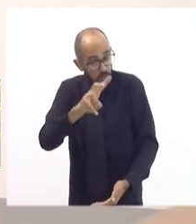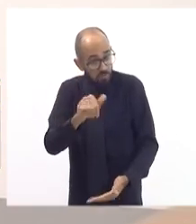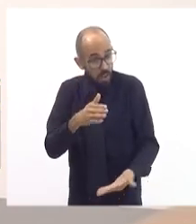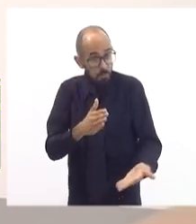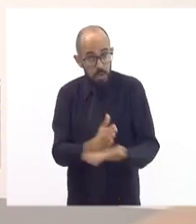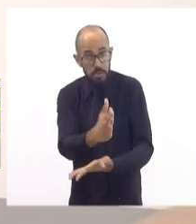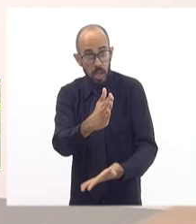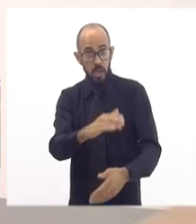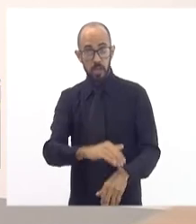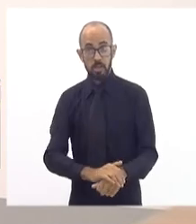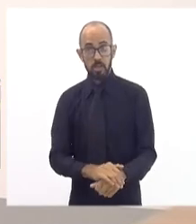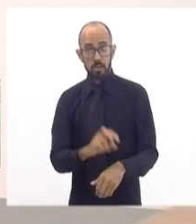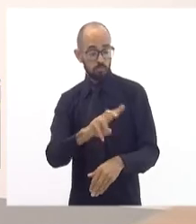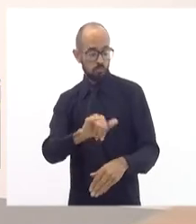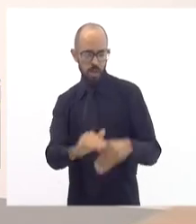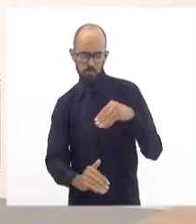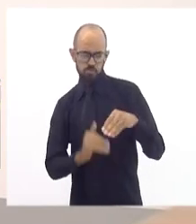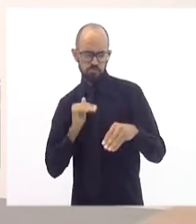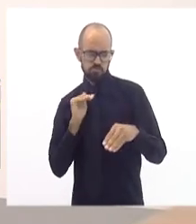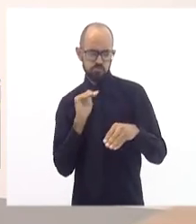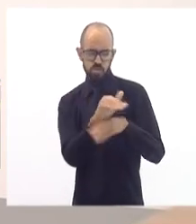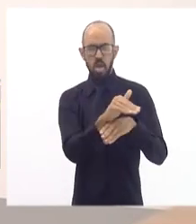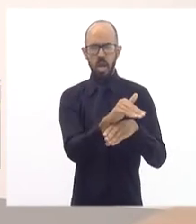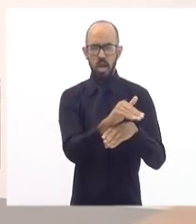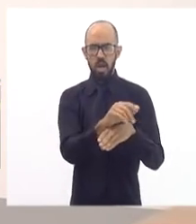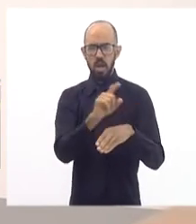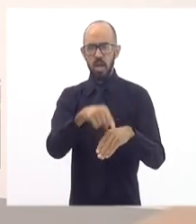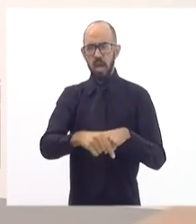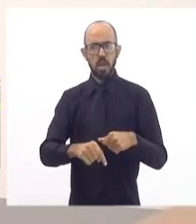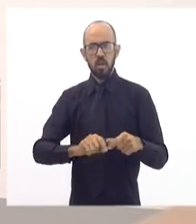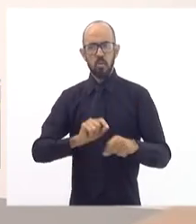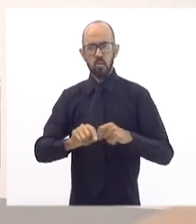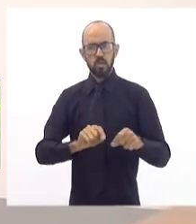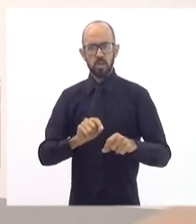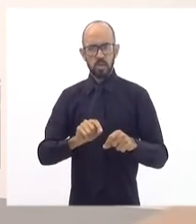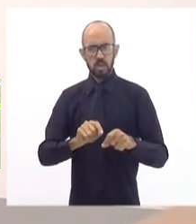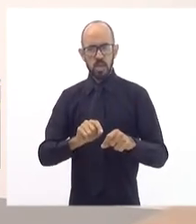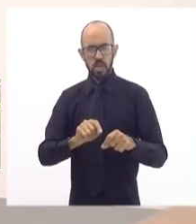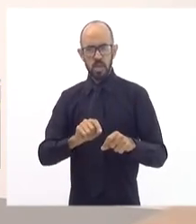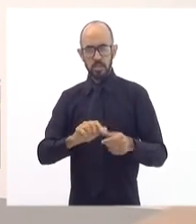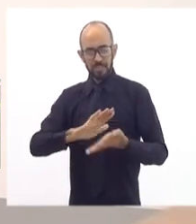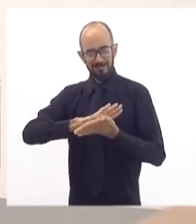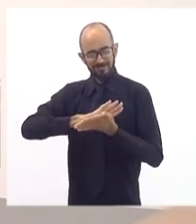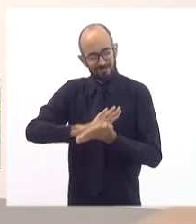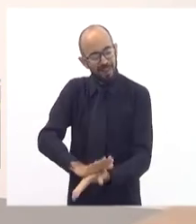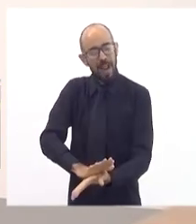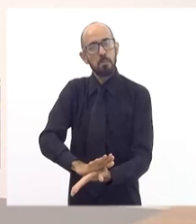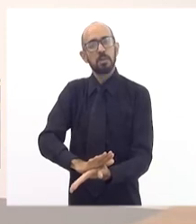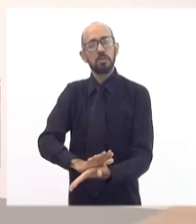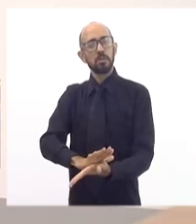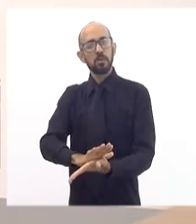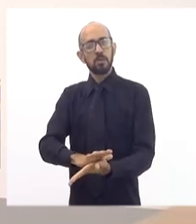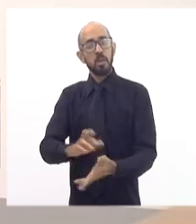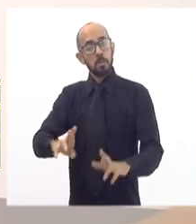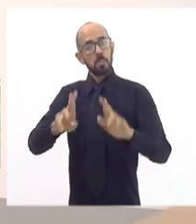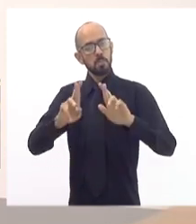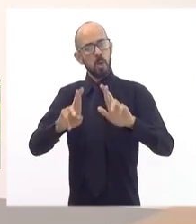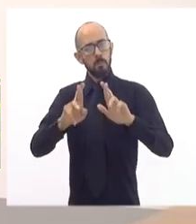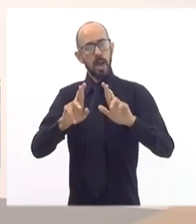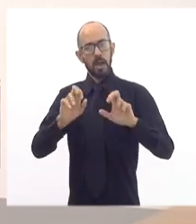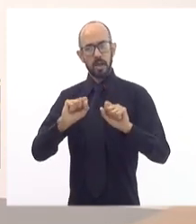gente vai vai atropelar vai nós vamos é o rolo compressor feio e vai vir então espera que a casa que Legislativa